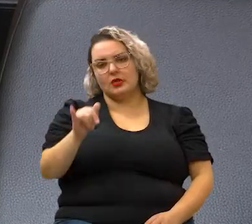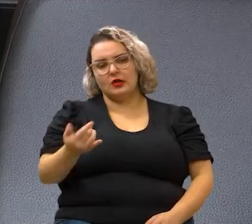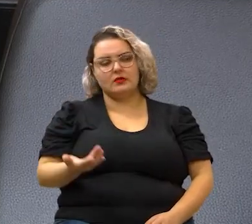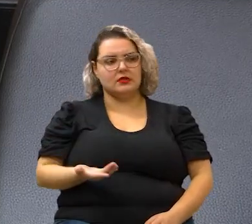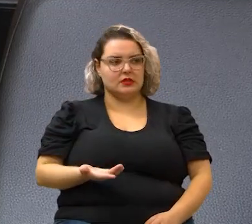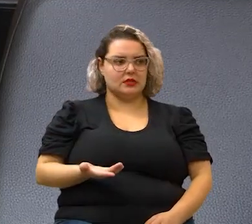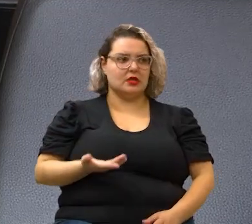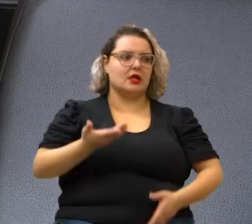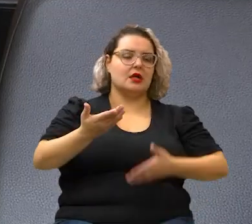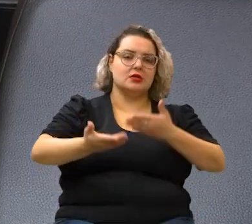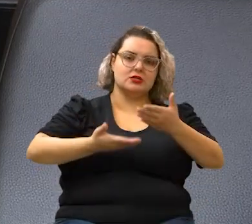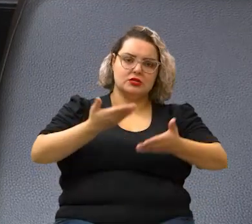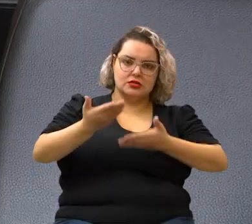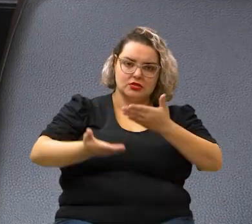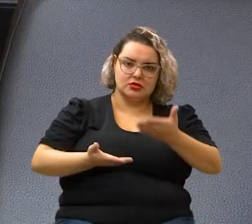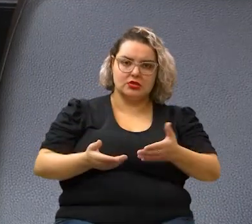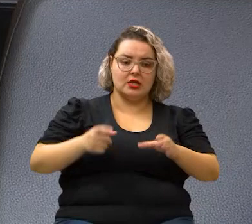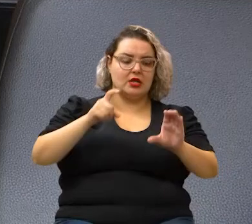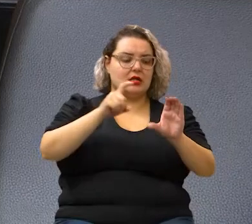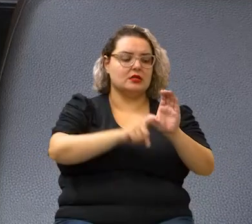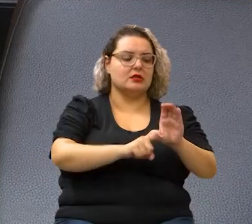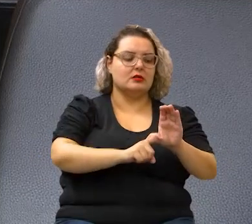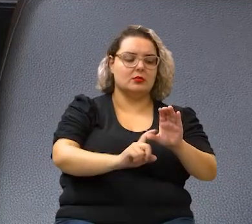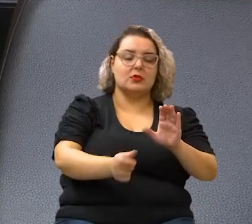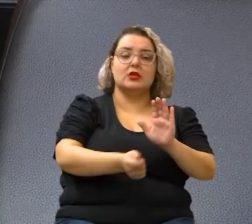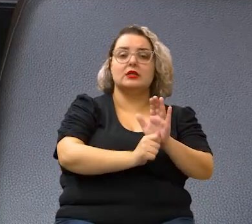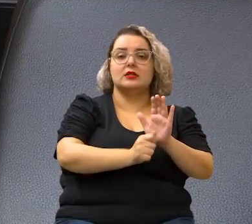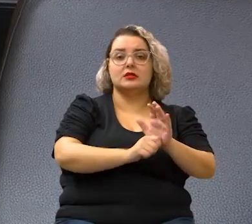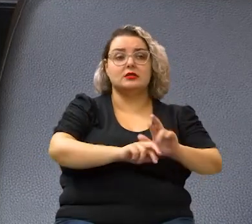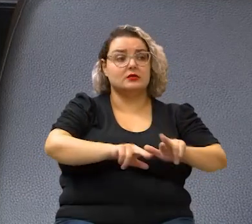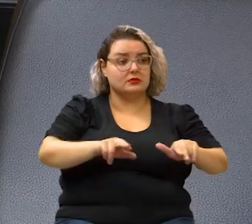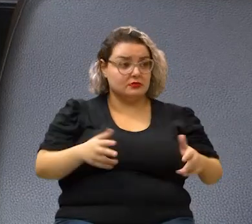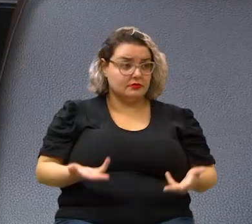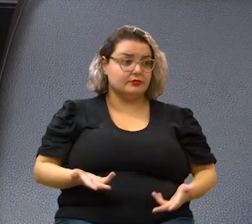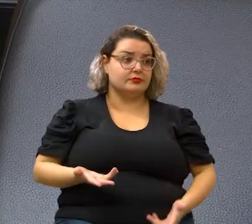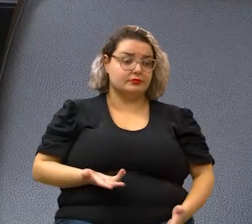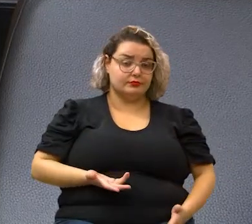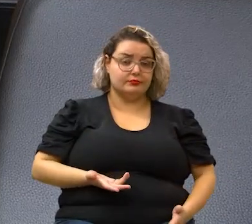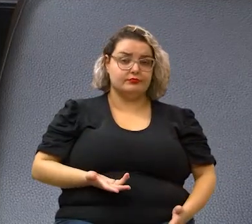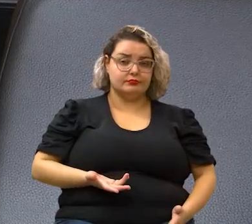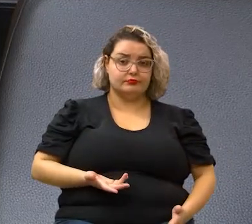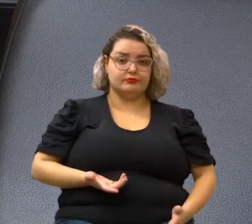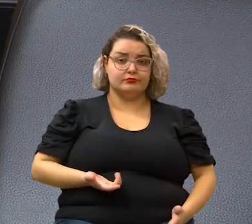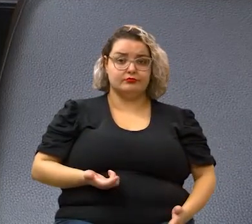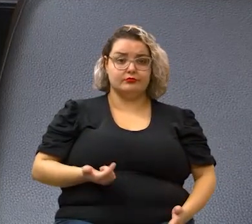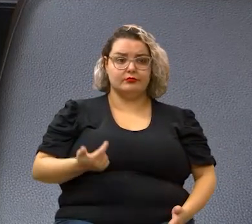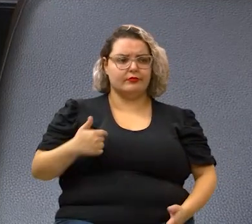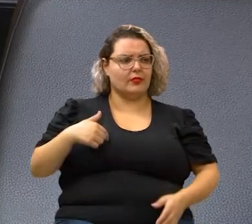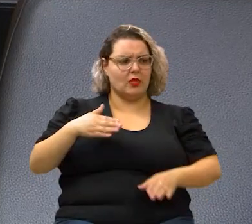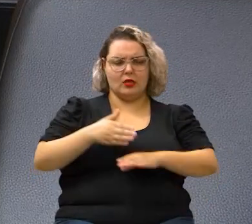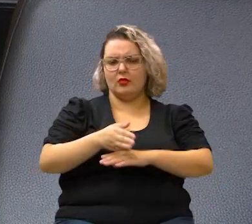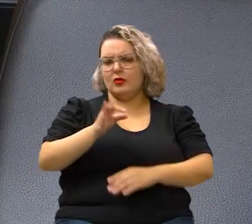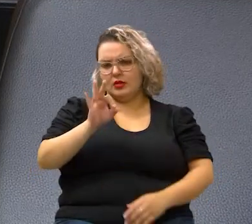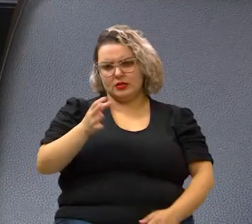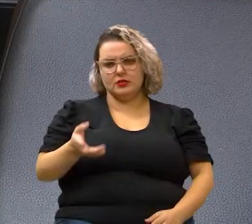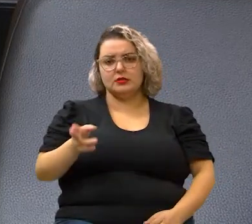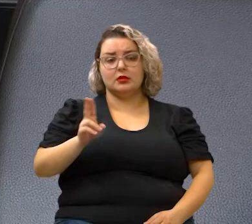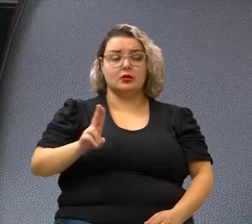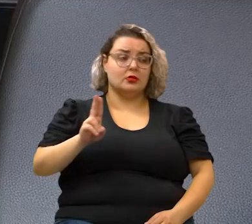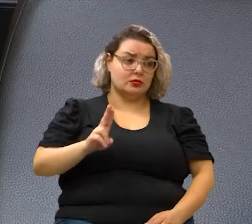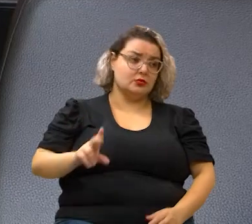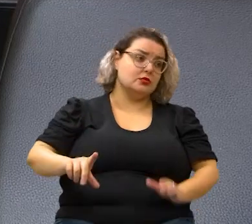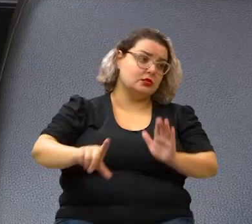de prevenção e tratamento da dependência química. Então, assim, eu vou com